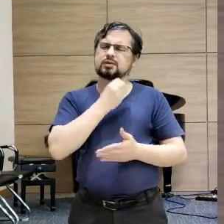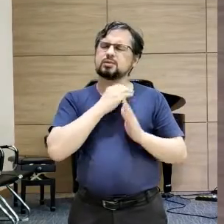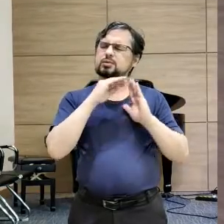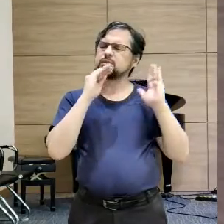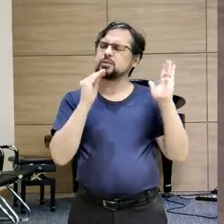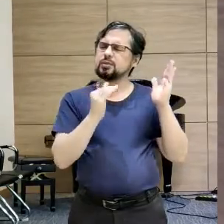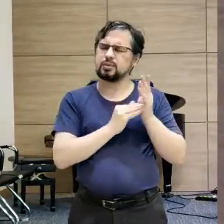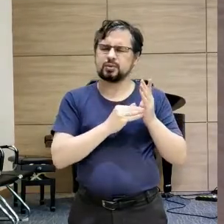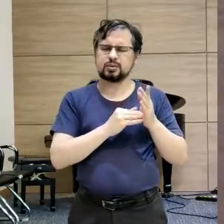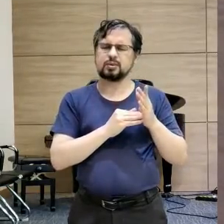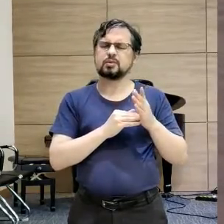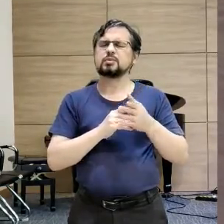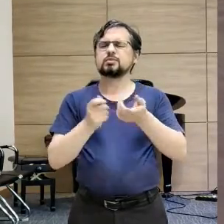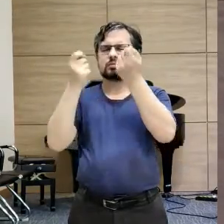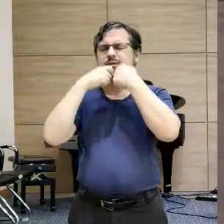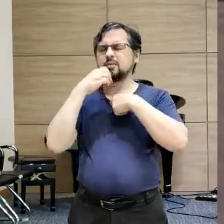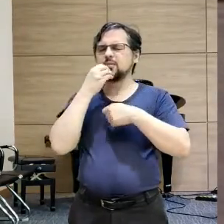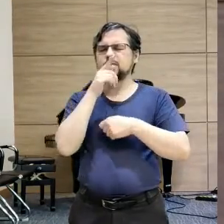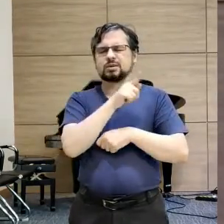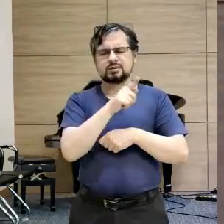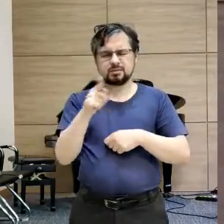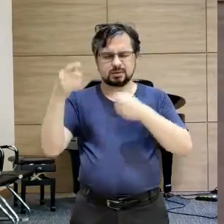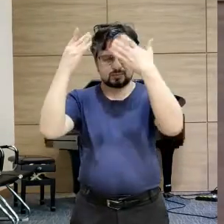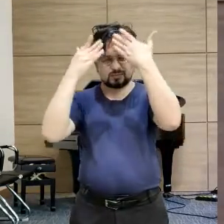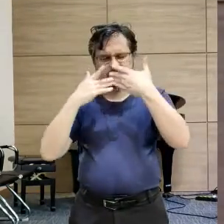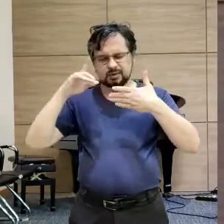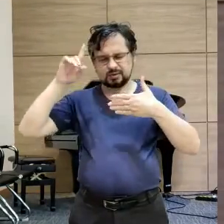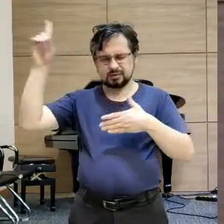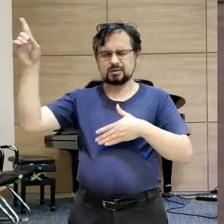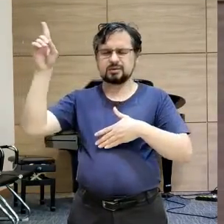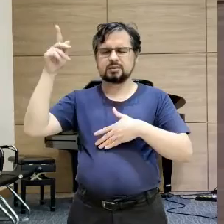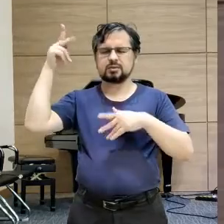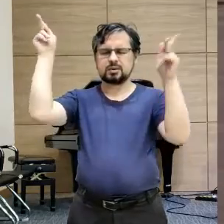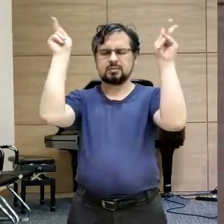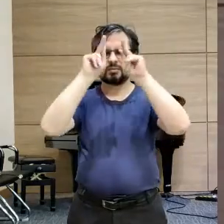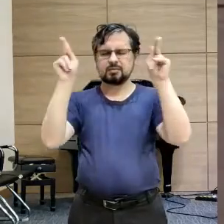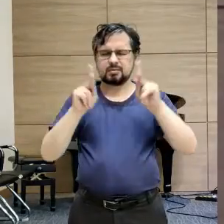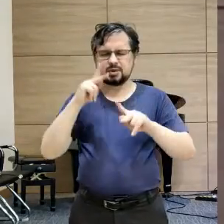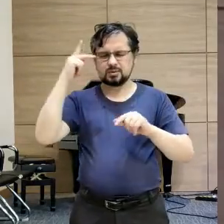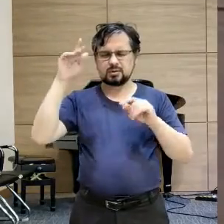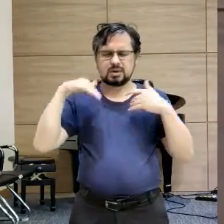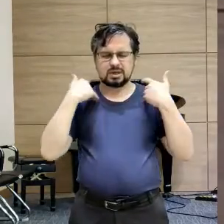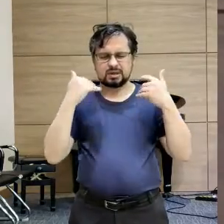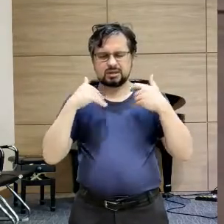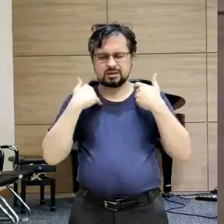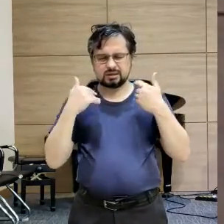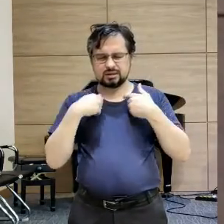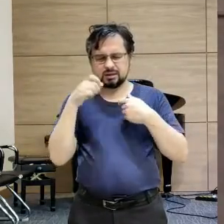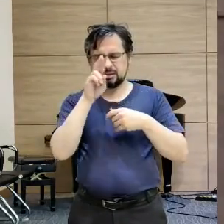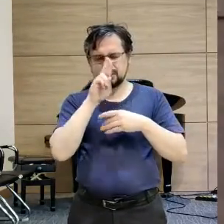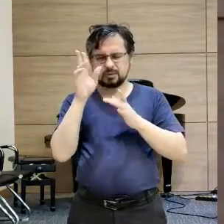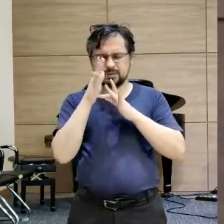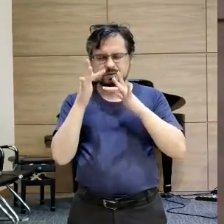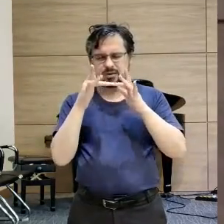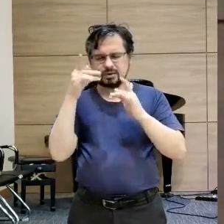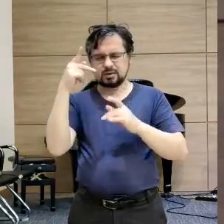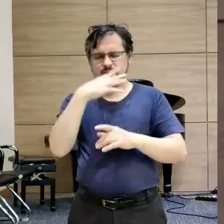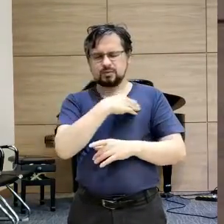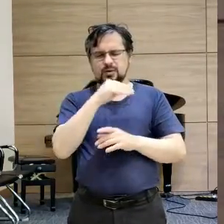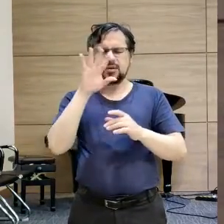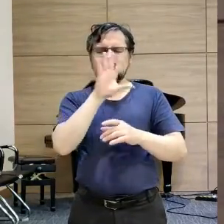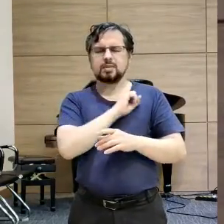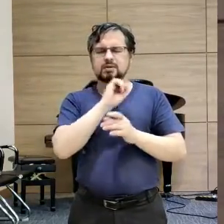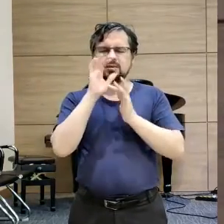de Jesus. Nos dá uma boa semana na Tua presença, na Tua paz, na Tua alegria. Em nome do Teu Filho amado,